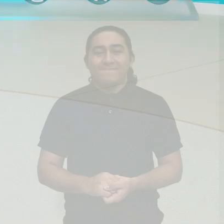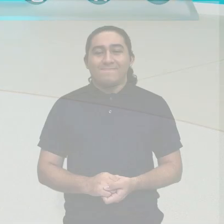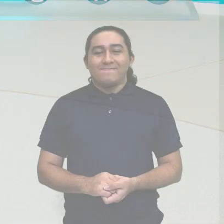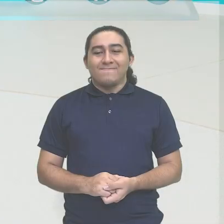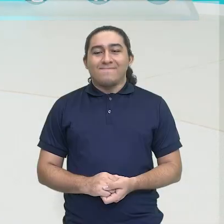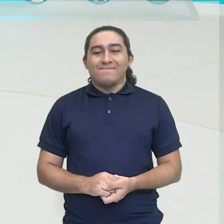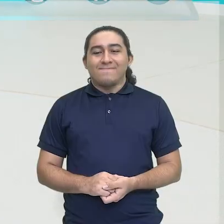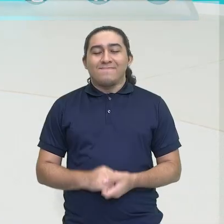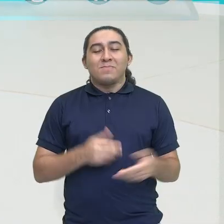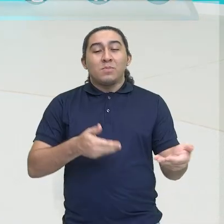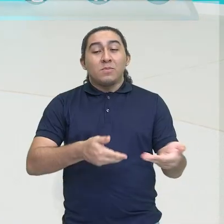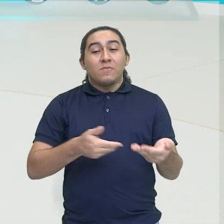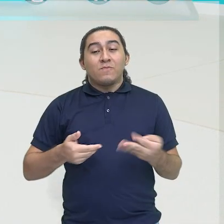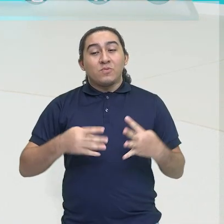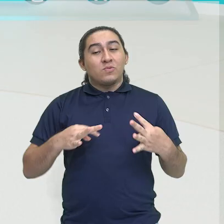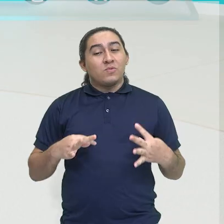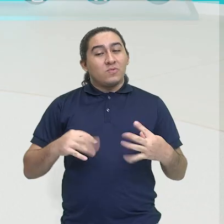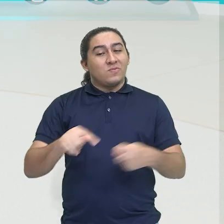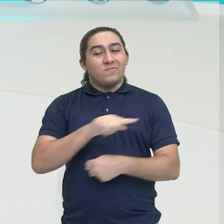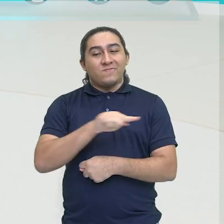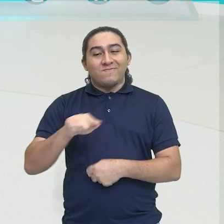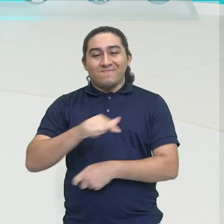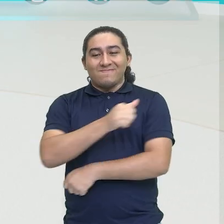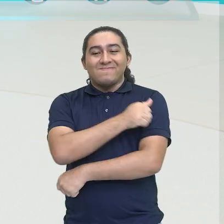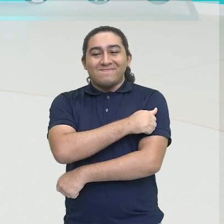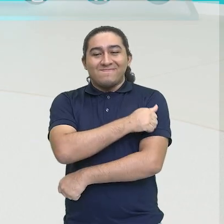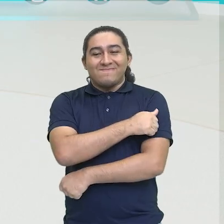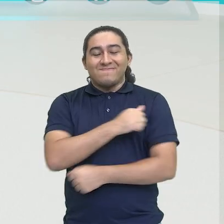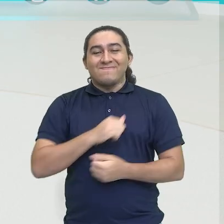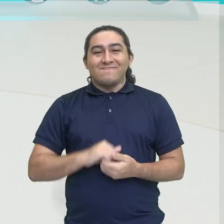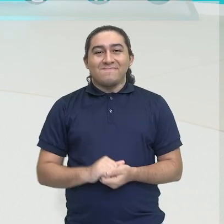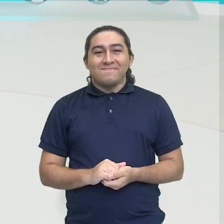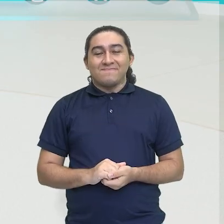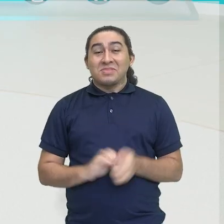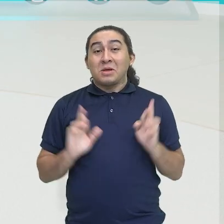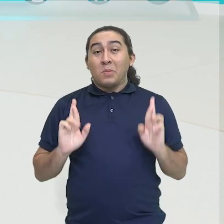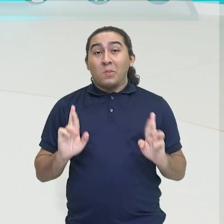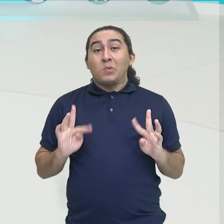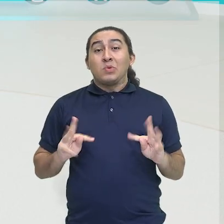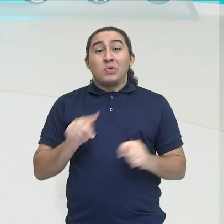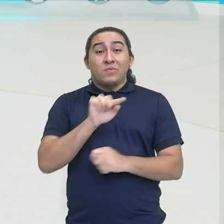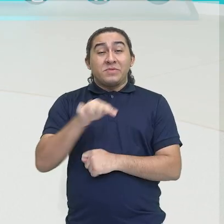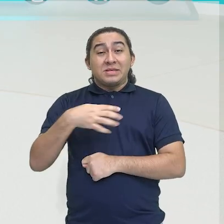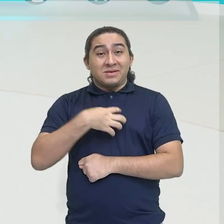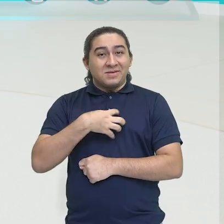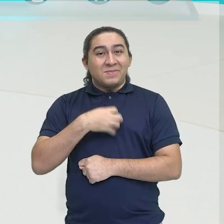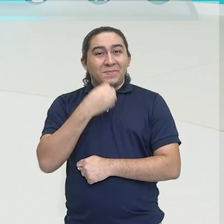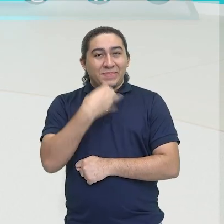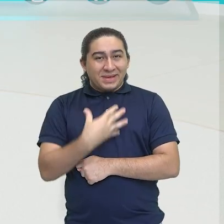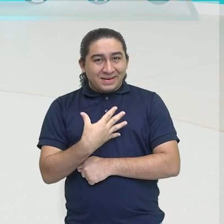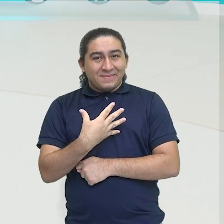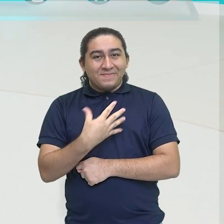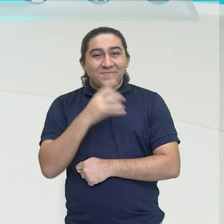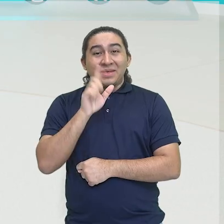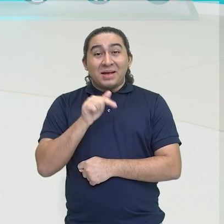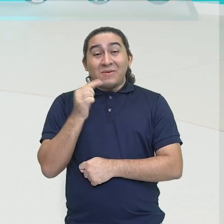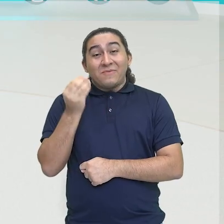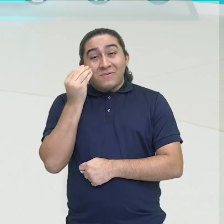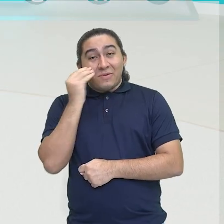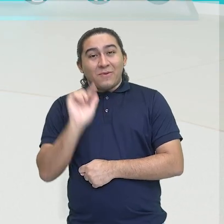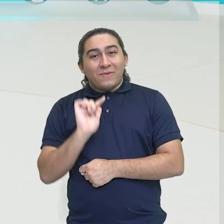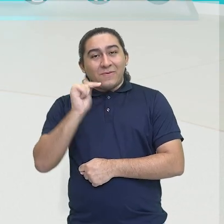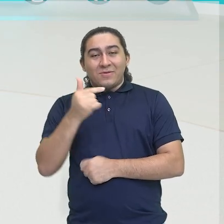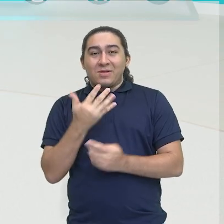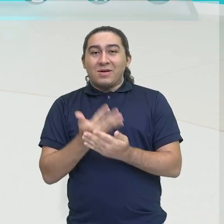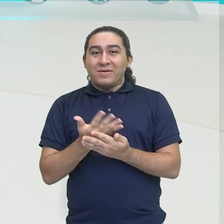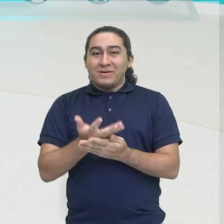Olá, muito bem-vindos, queridos alunos, né? Espero que estejam todos muito bem para assistir a mais uma aula